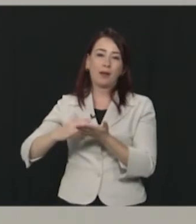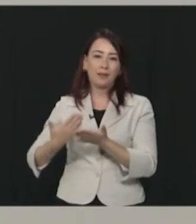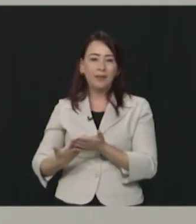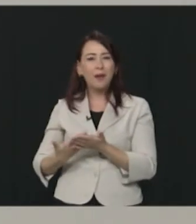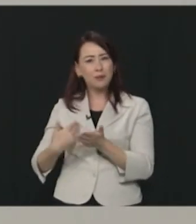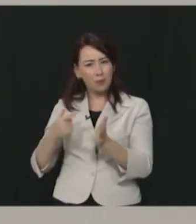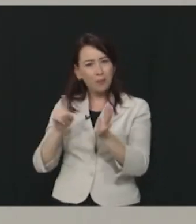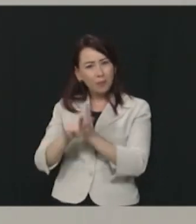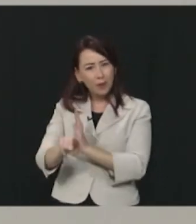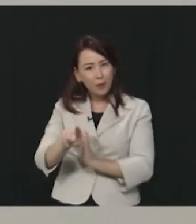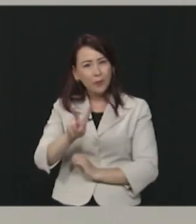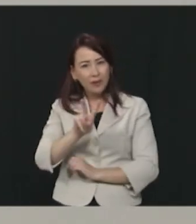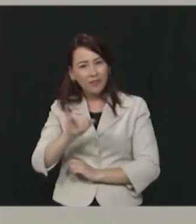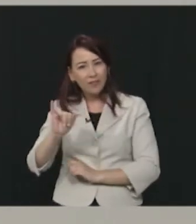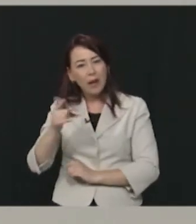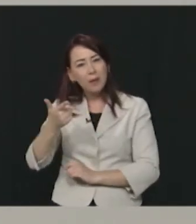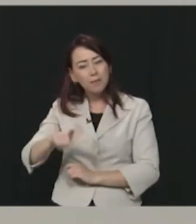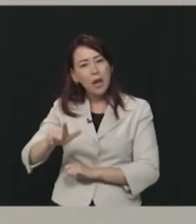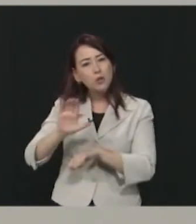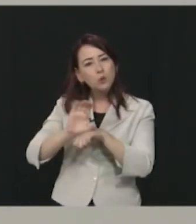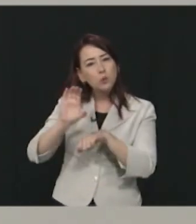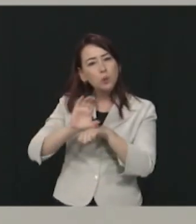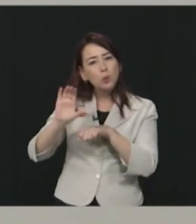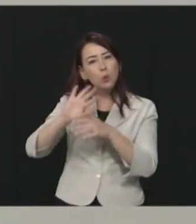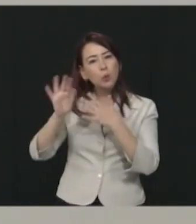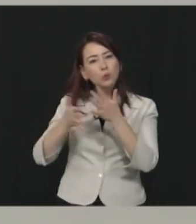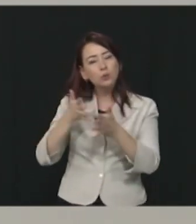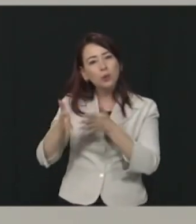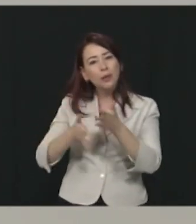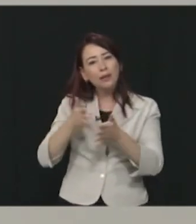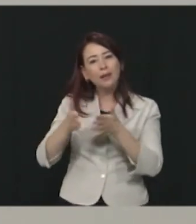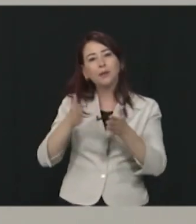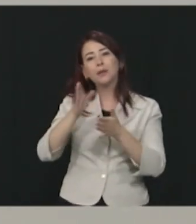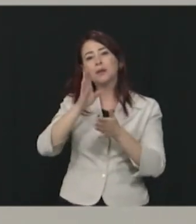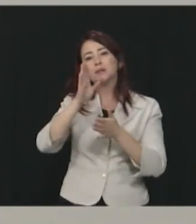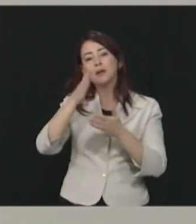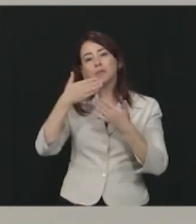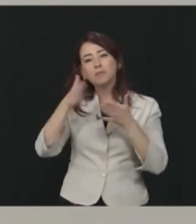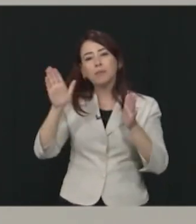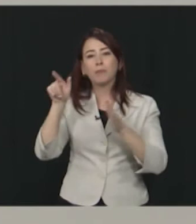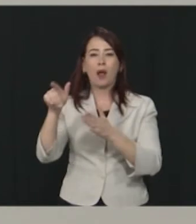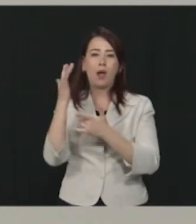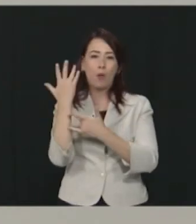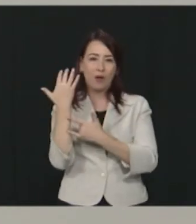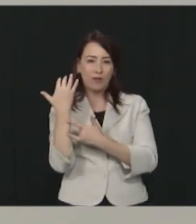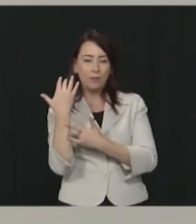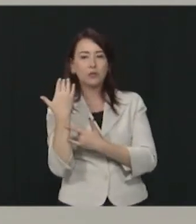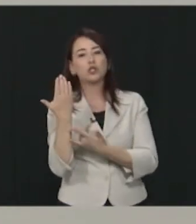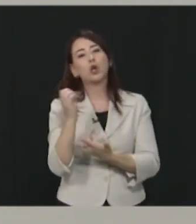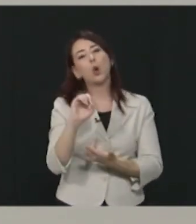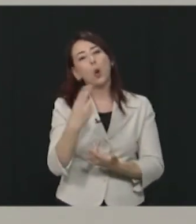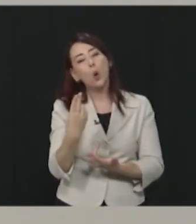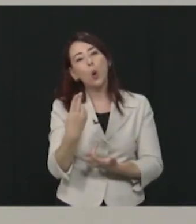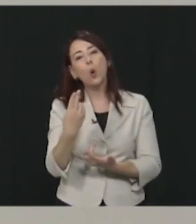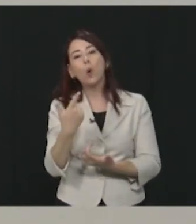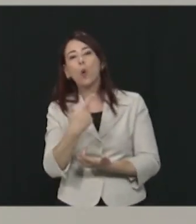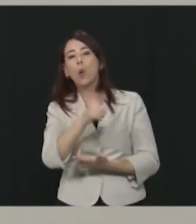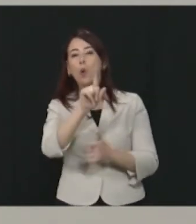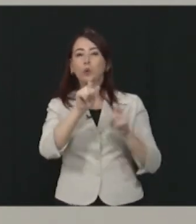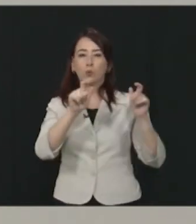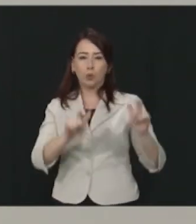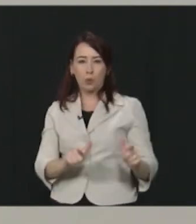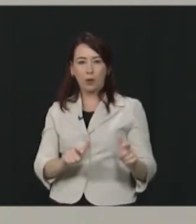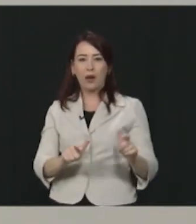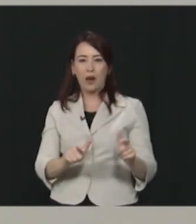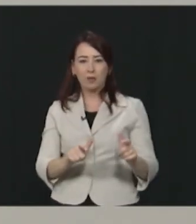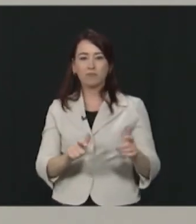ser oferecidos mais cursos de Libras abertos à comunidade na UFMG ou algum outro espaço.